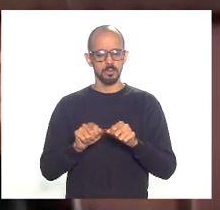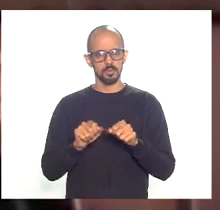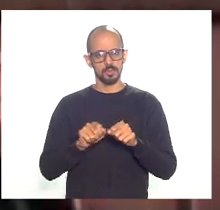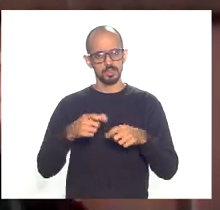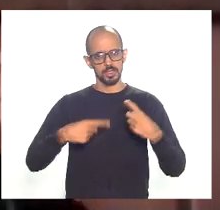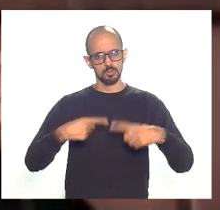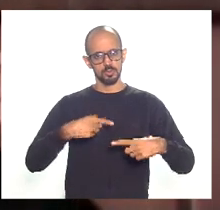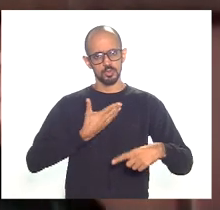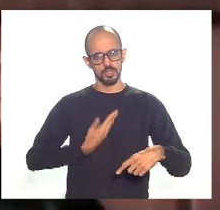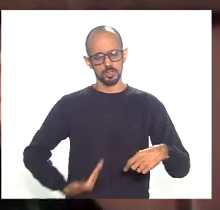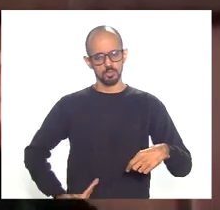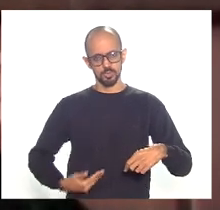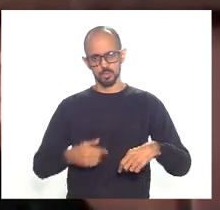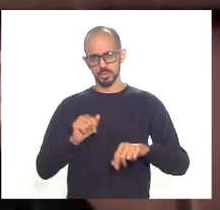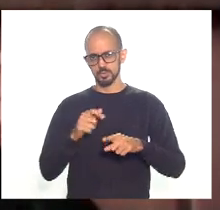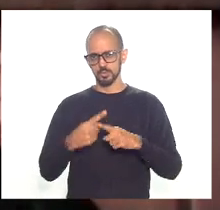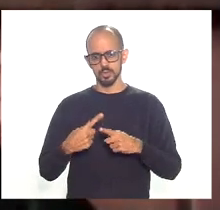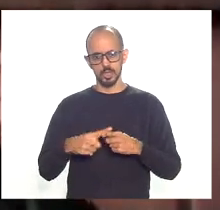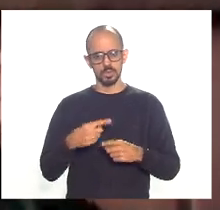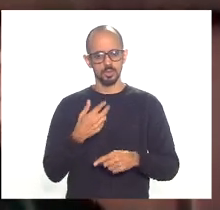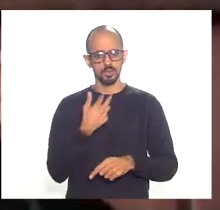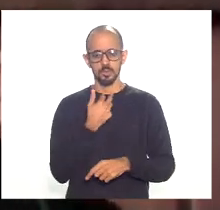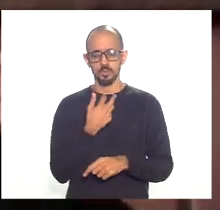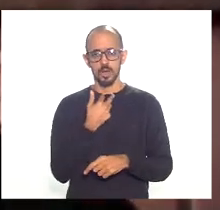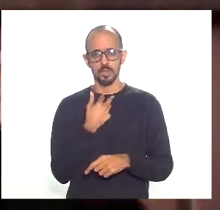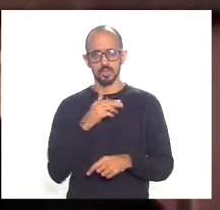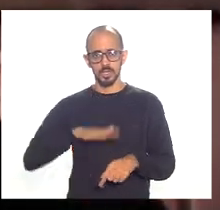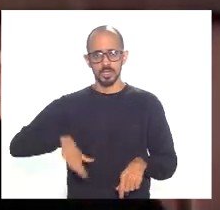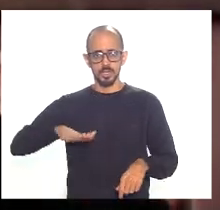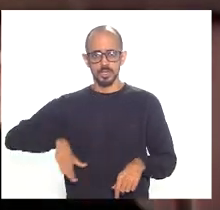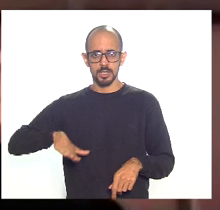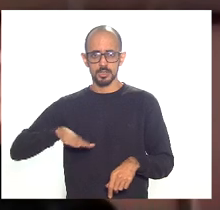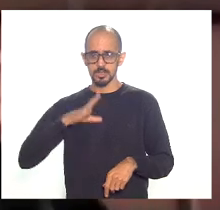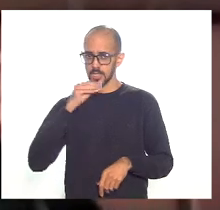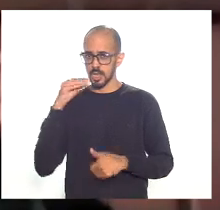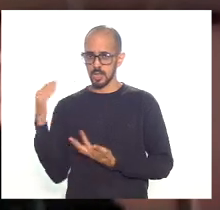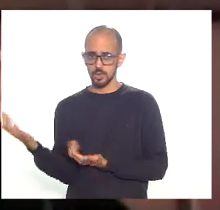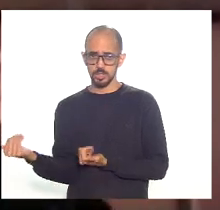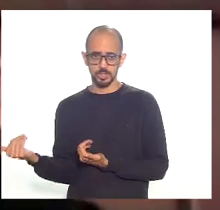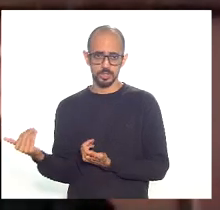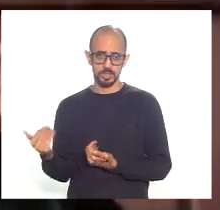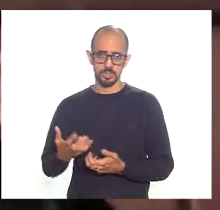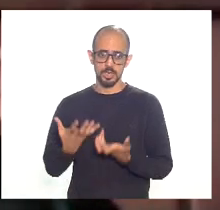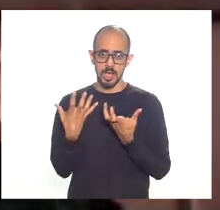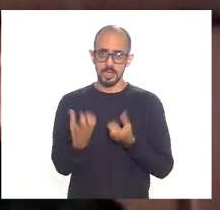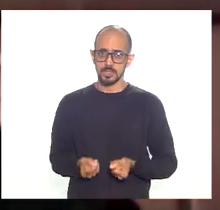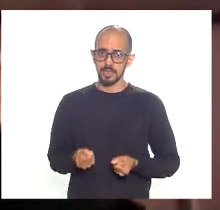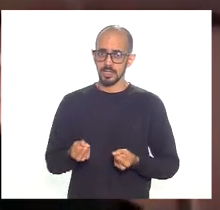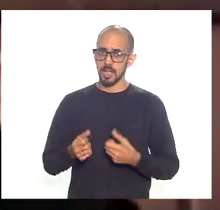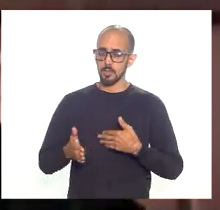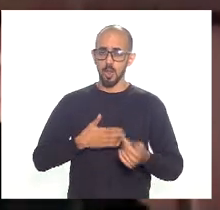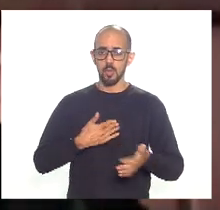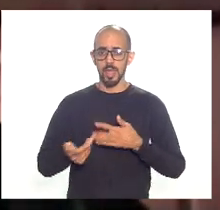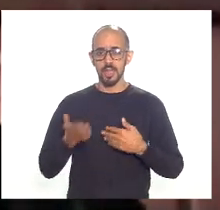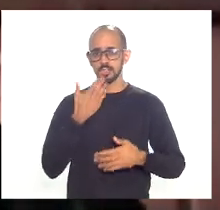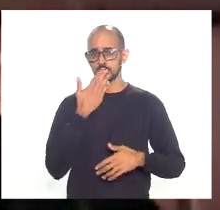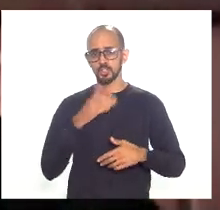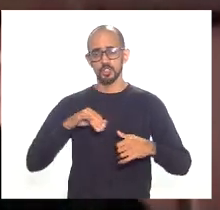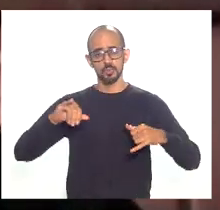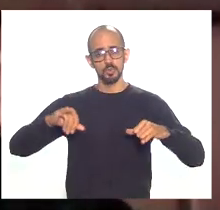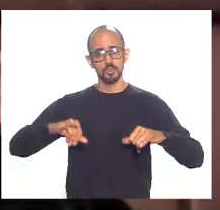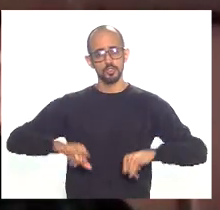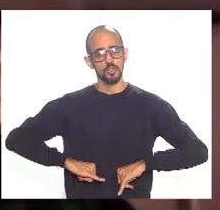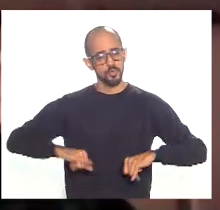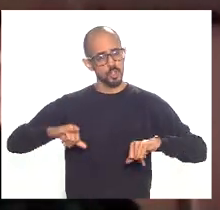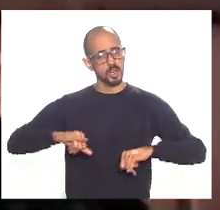públicas. E que nenhuma criança, nenhum adolescente seja submetido a qualquer tipo de risco, violação ou ameaça. A gente precisa